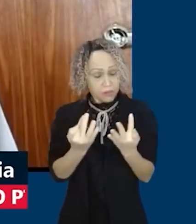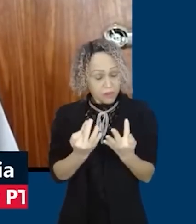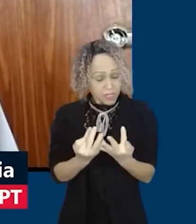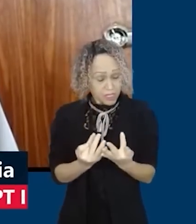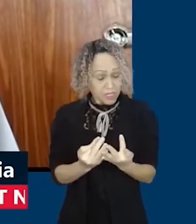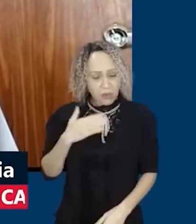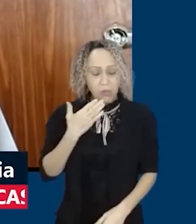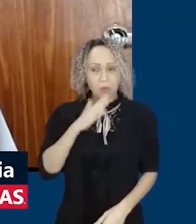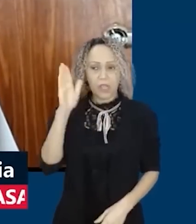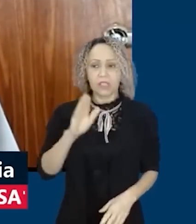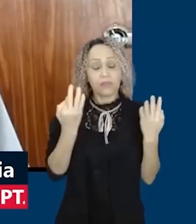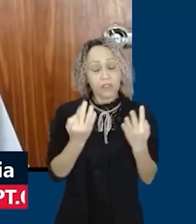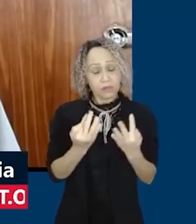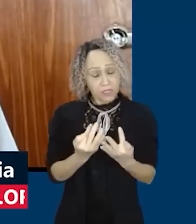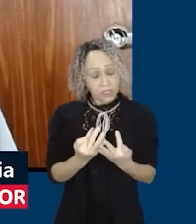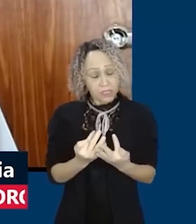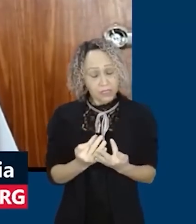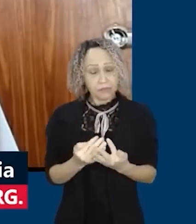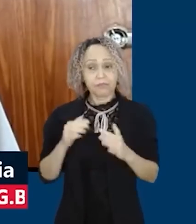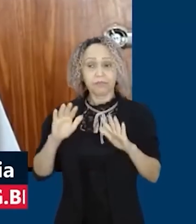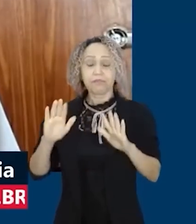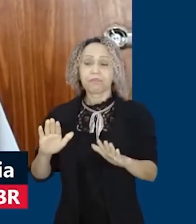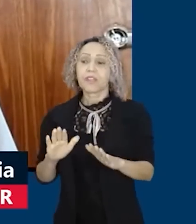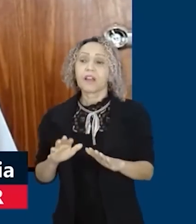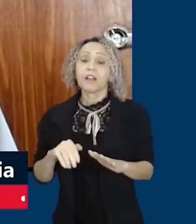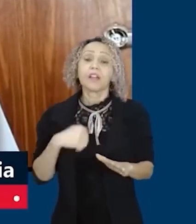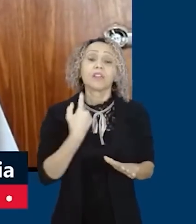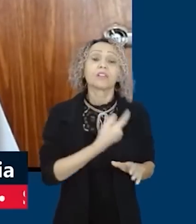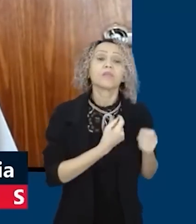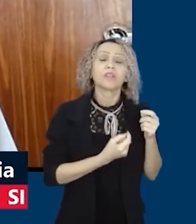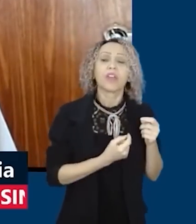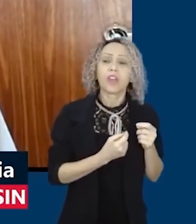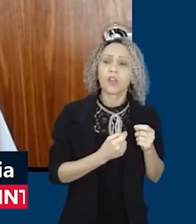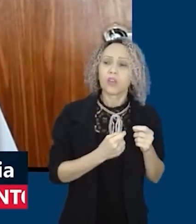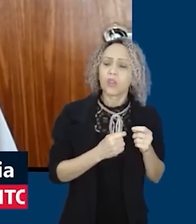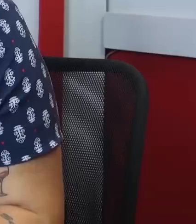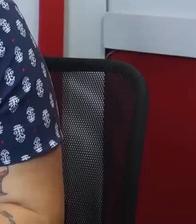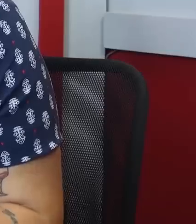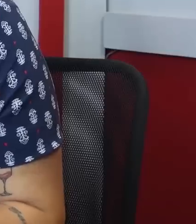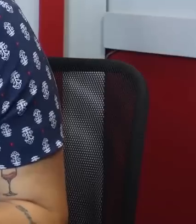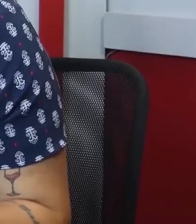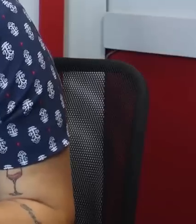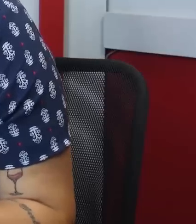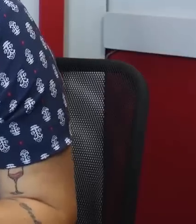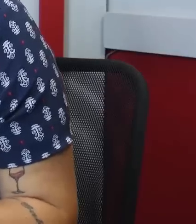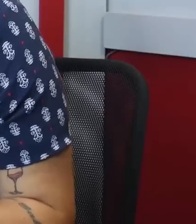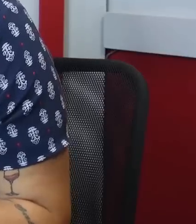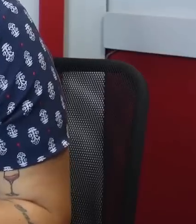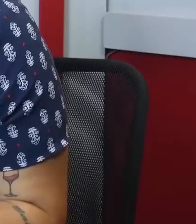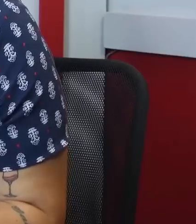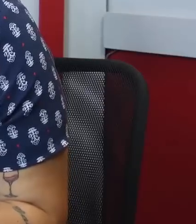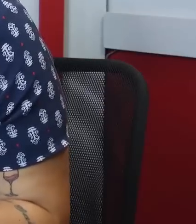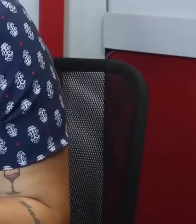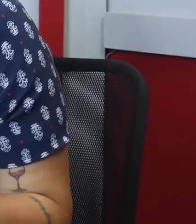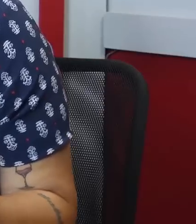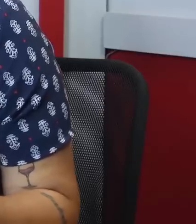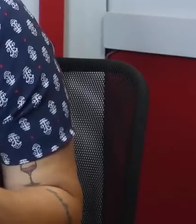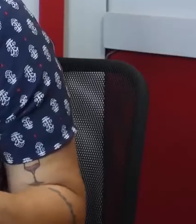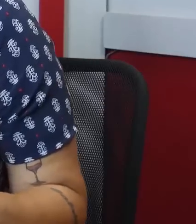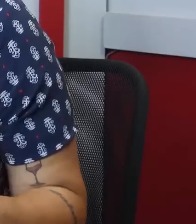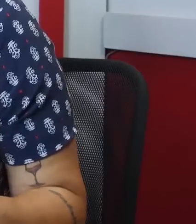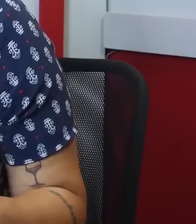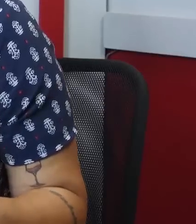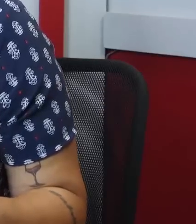contra essa PEC é votar pela fome, pela miséria, pela exclusão social. Você deve estar se perguntando, afinal, a PEC